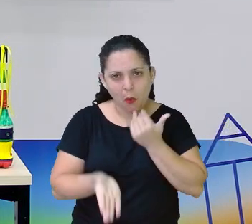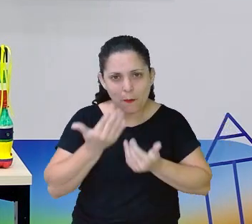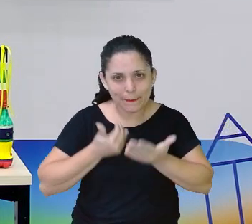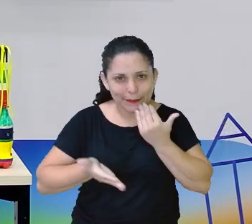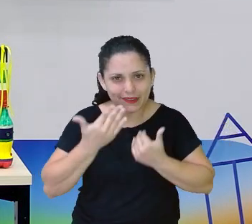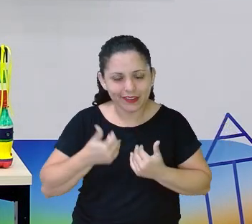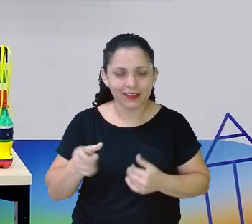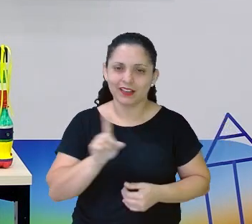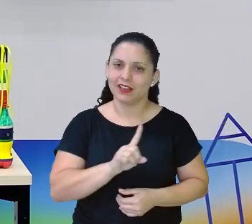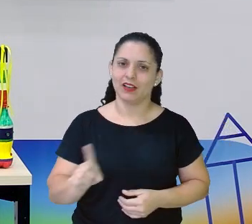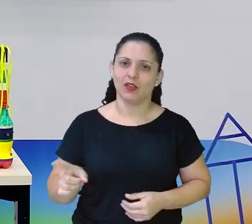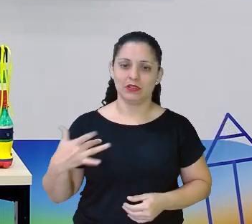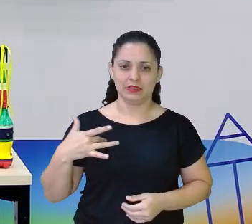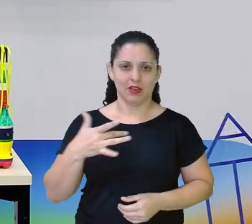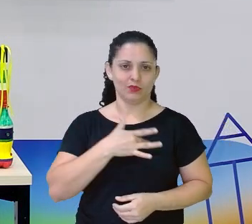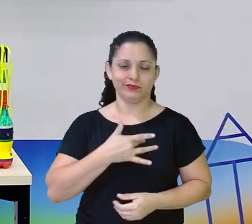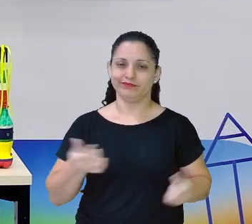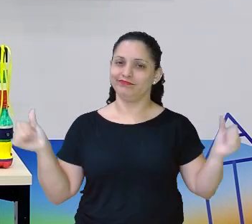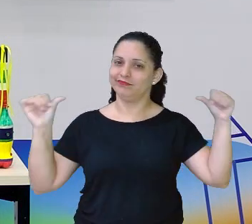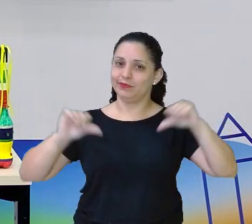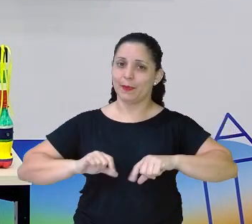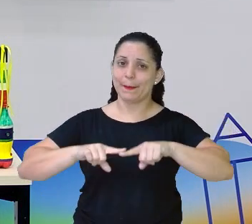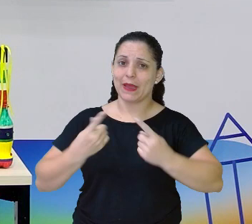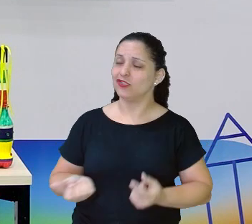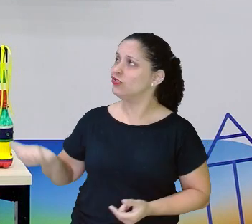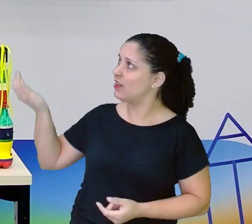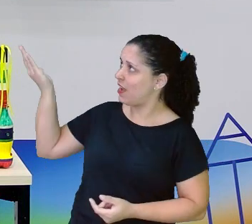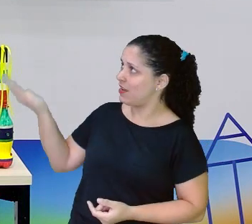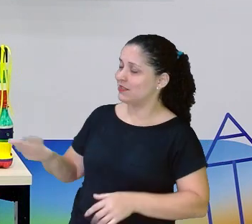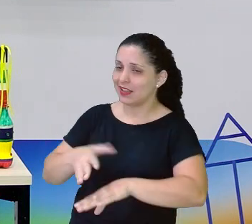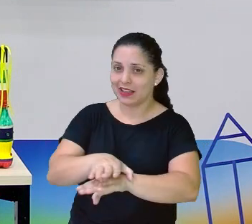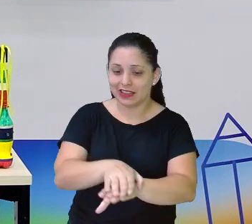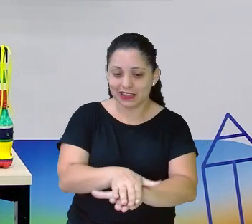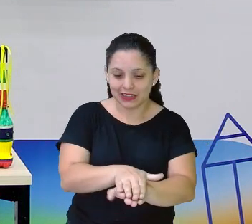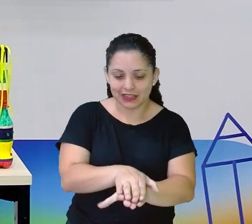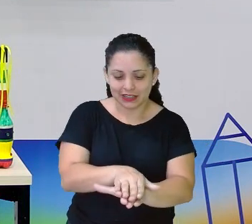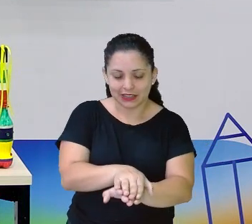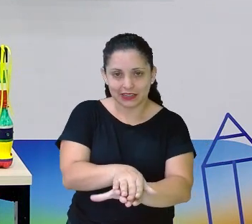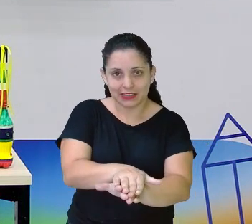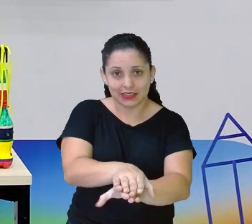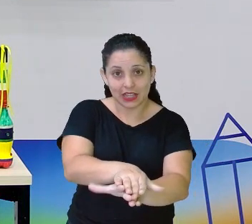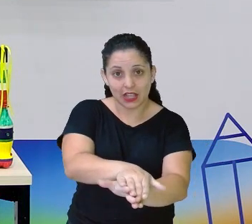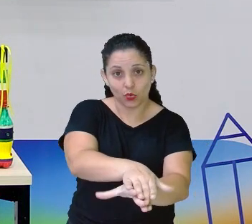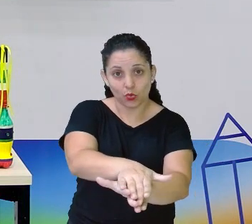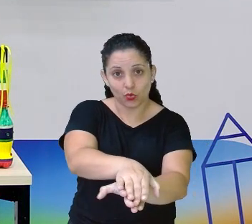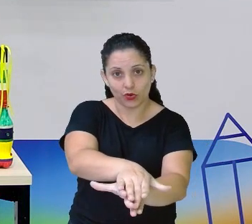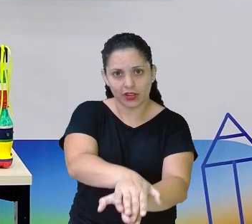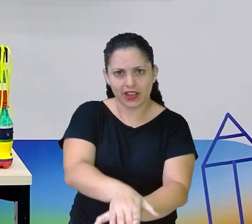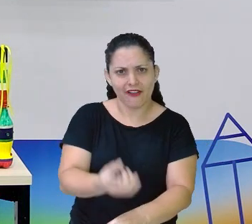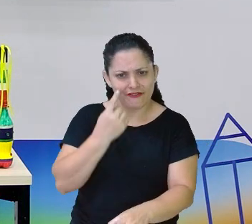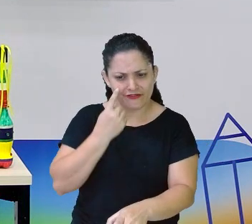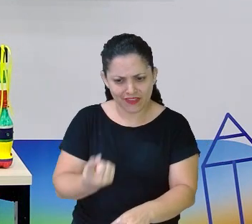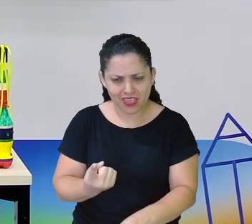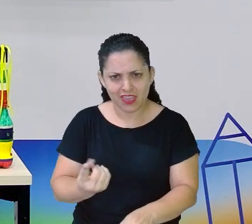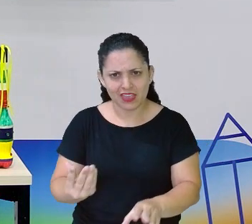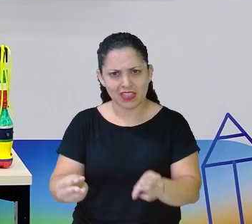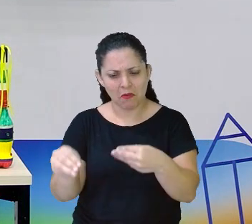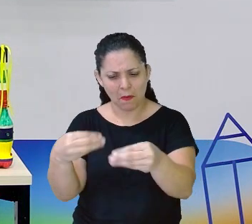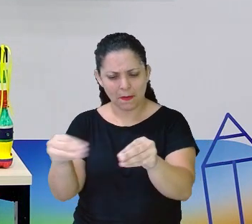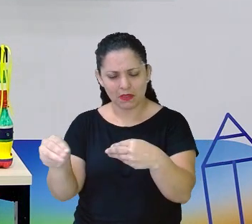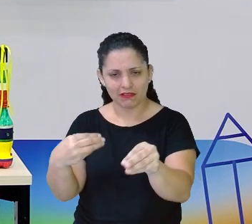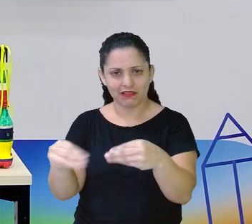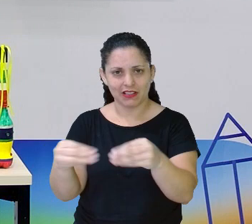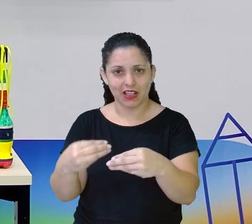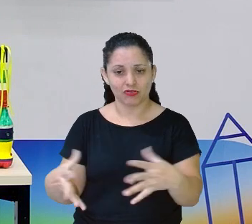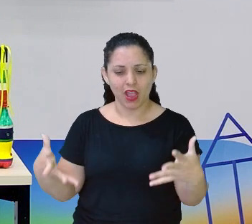vai fazer bem. Mas uma tartaruga marinha como essa aí, quando ela vê, a gente se confunde, né? Mas percebe